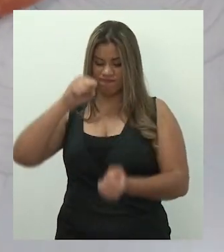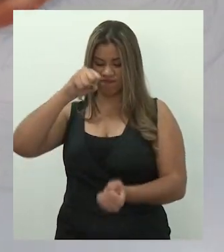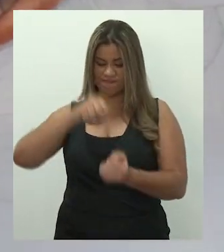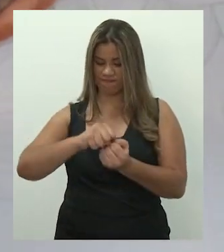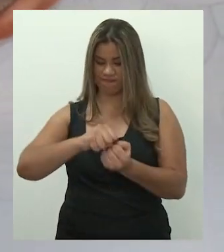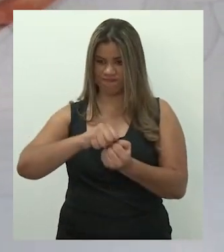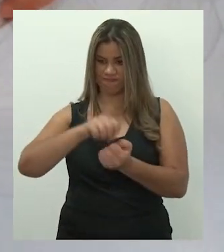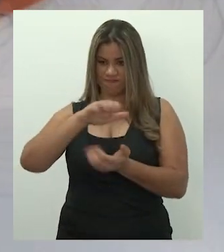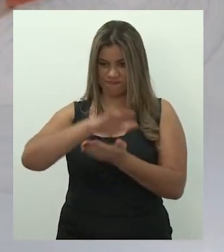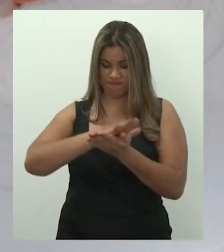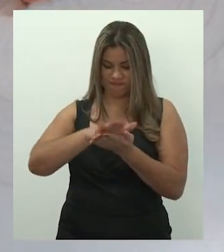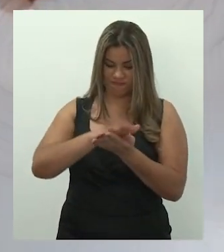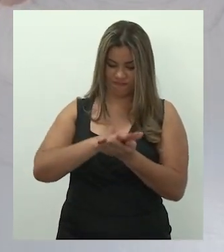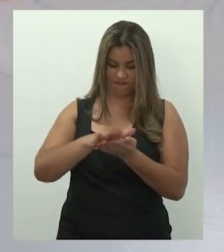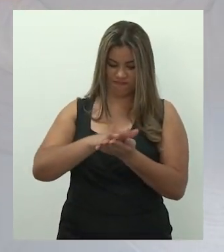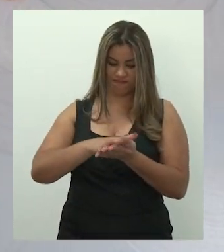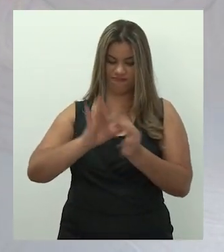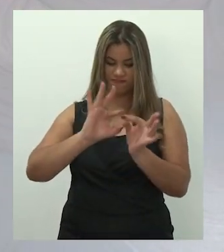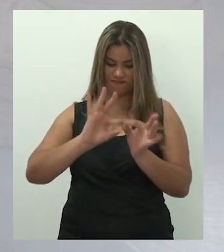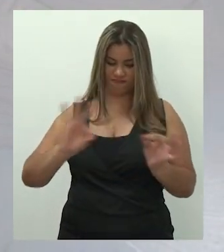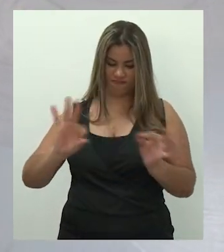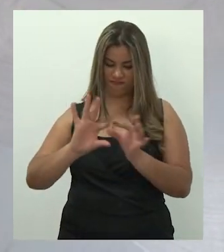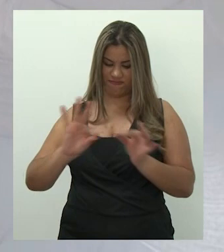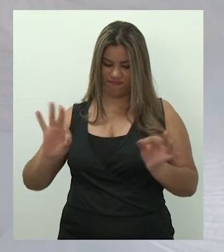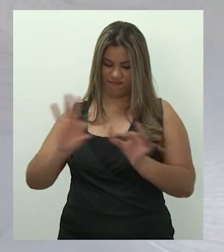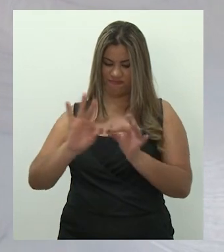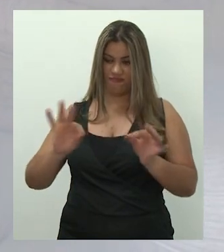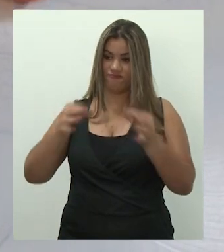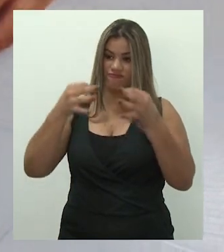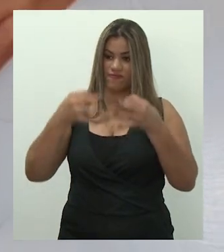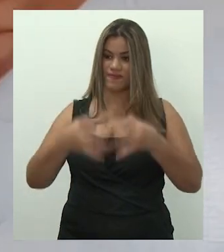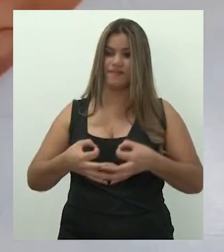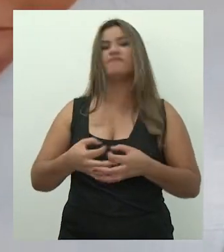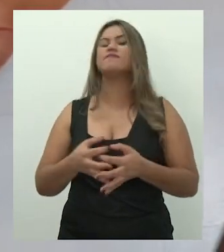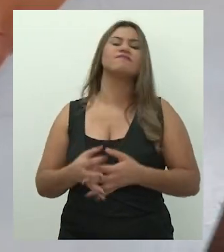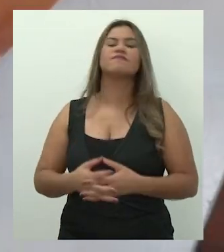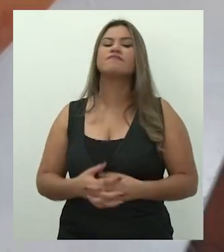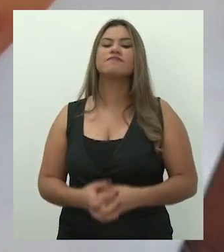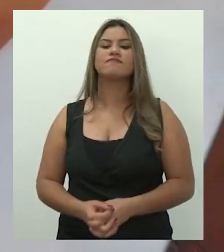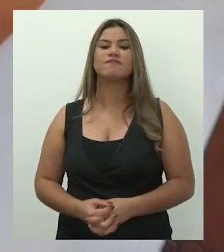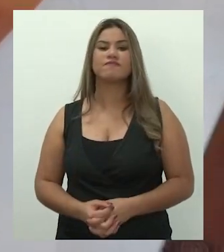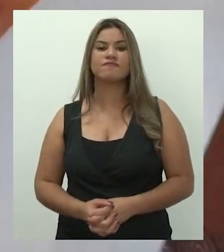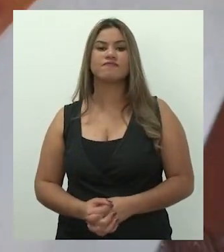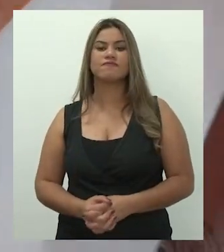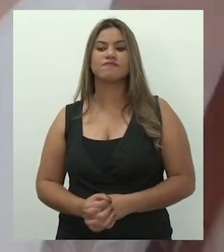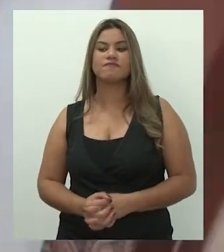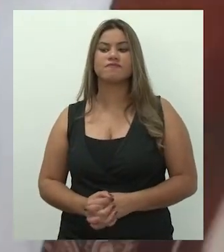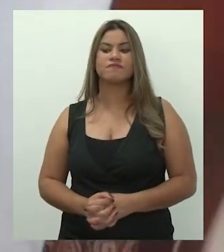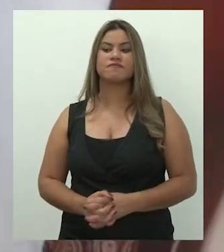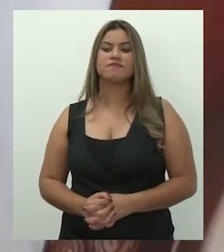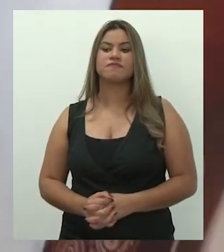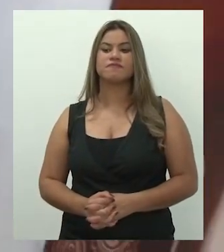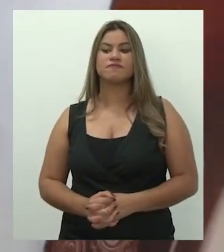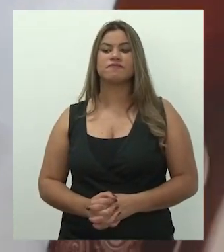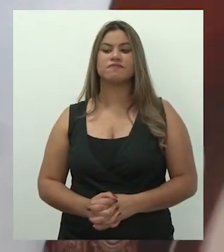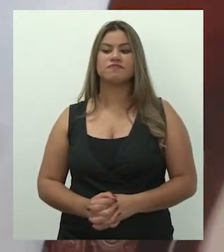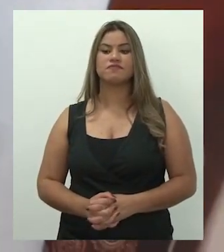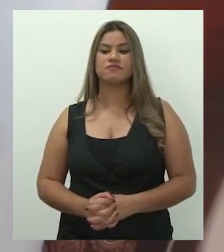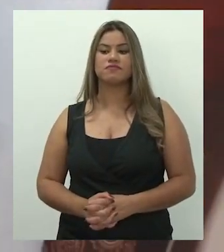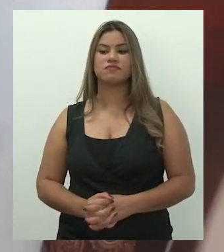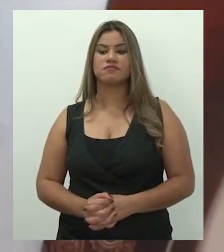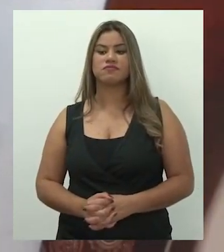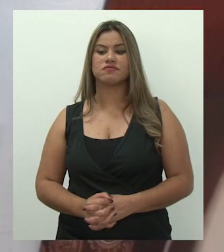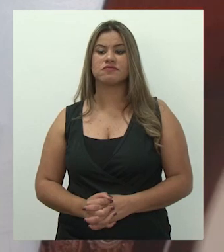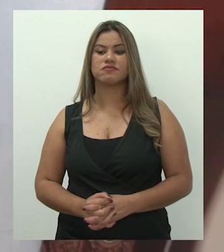vincar muito bem o contorno desse desenho, o contorno dessa dobradura.